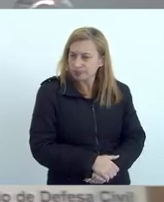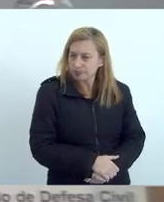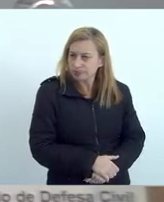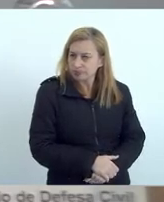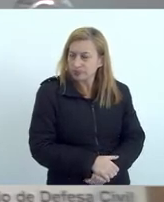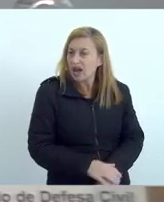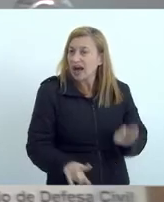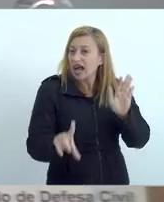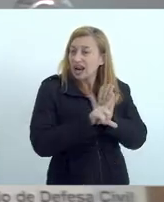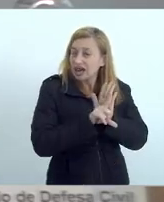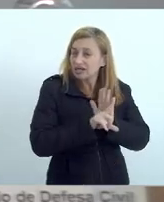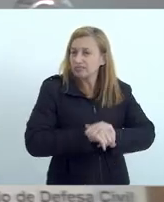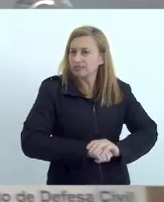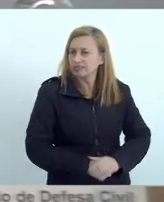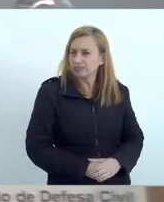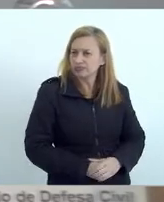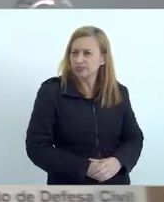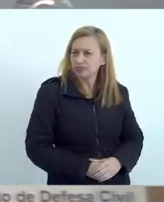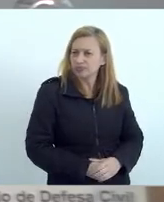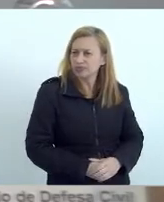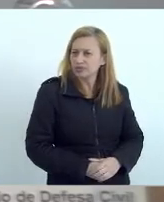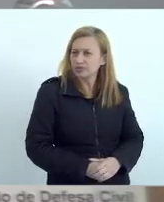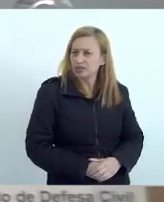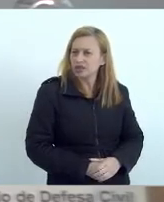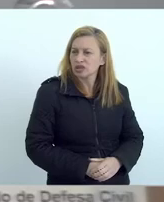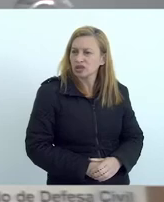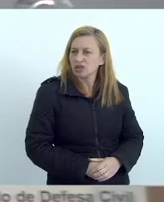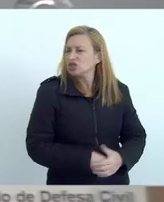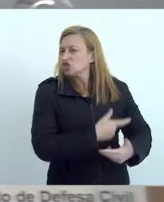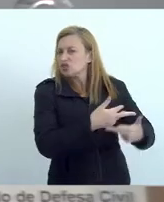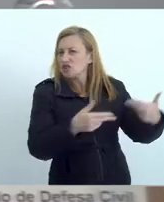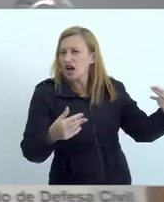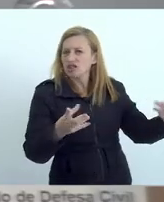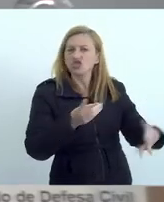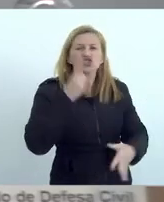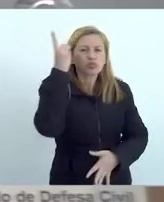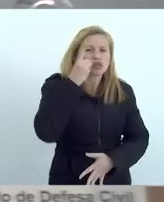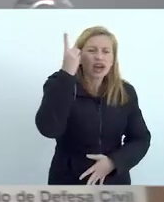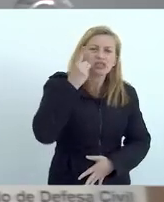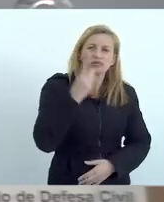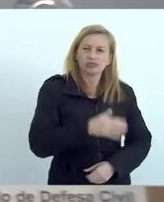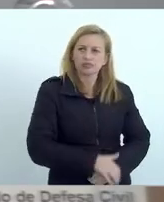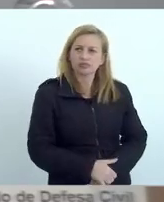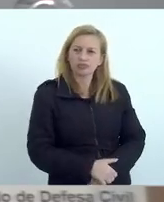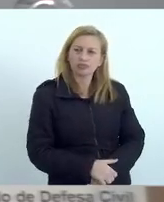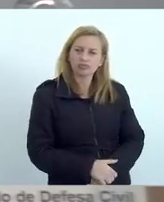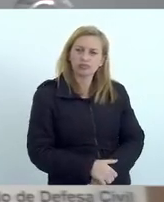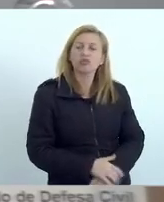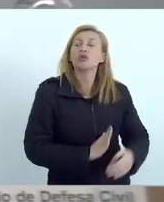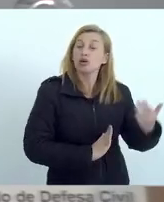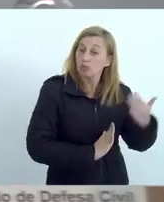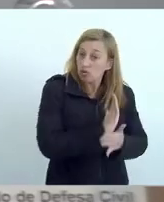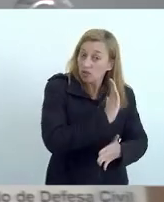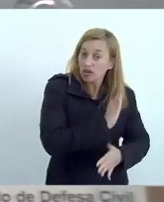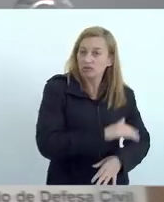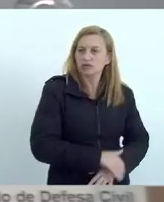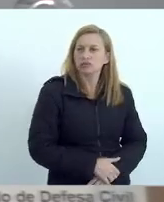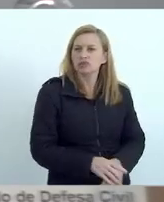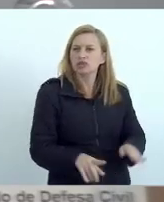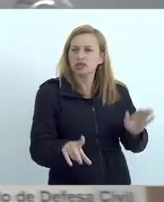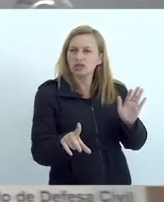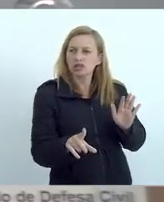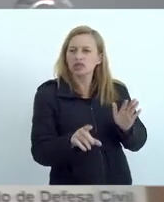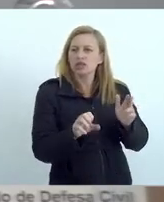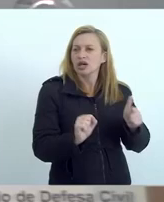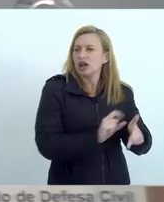e ali é de autoria de número de deputados que foram aprovados foi a